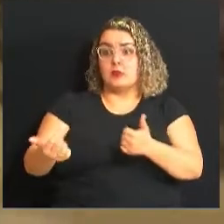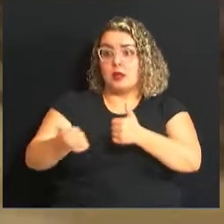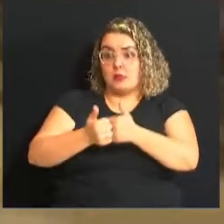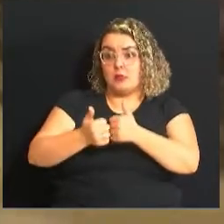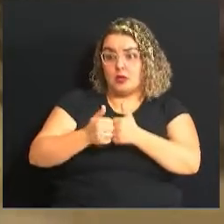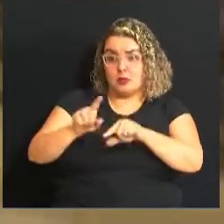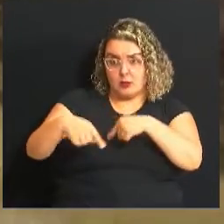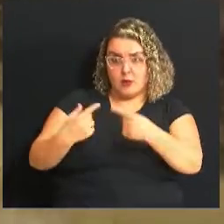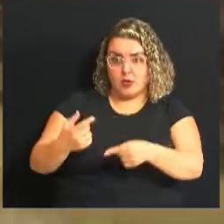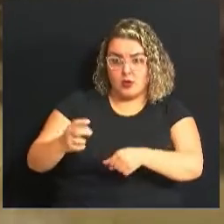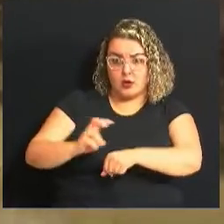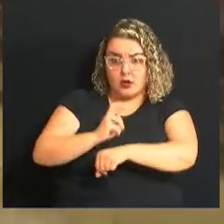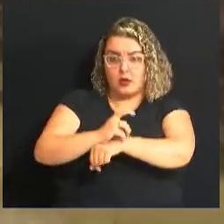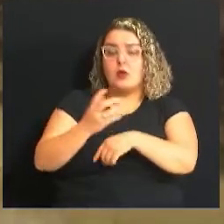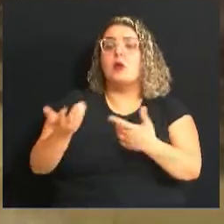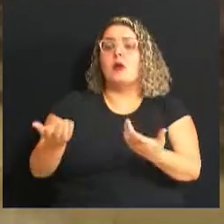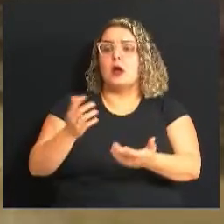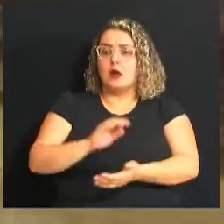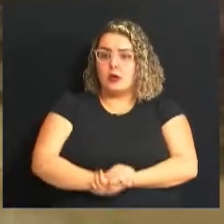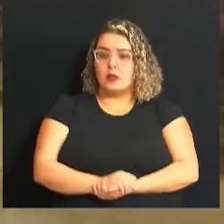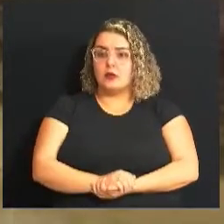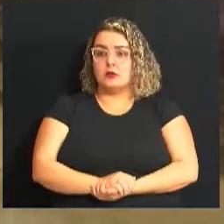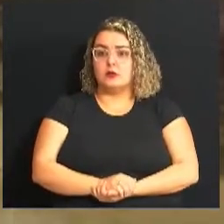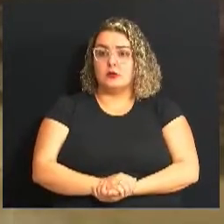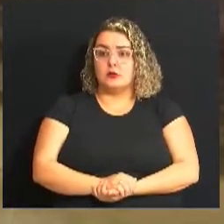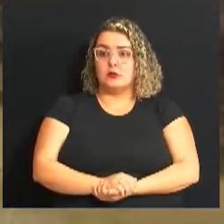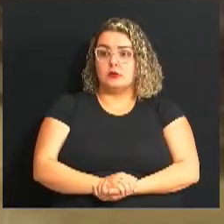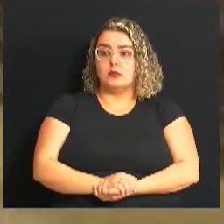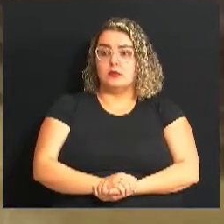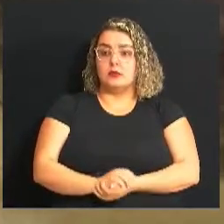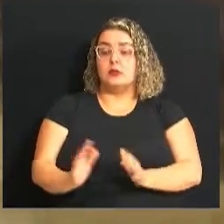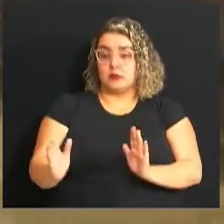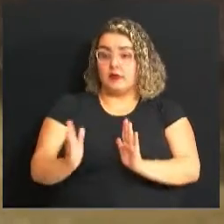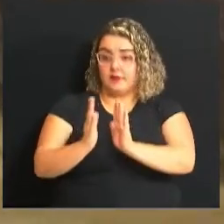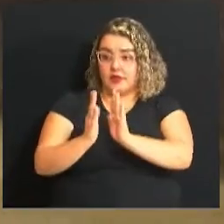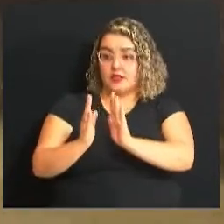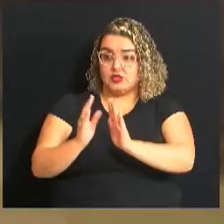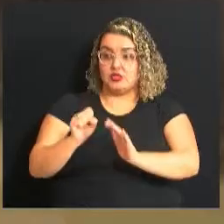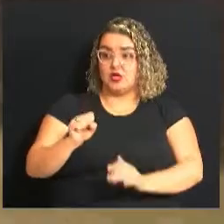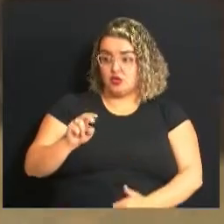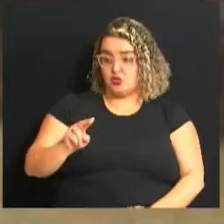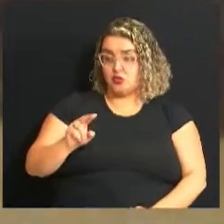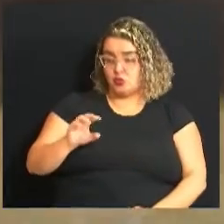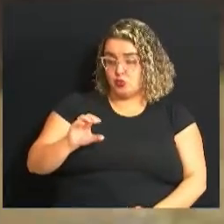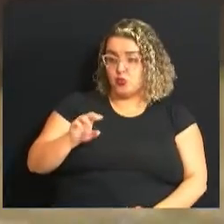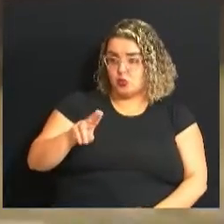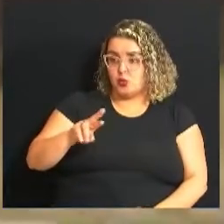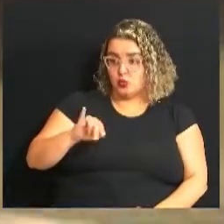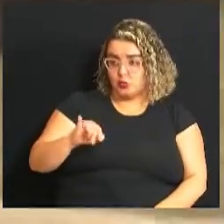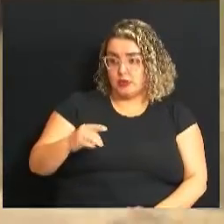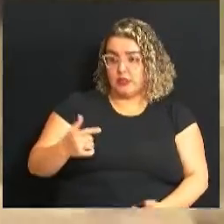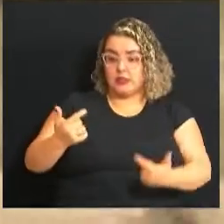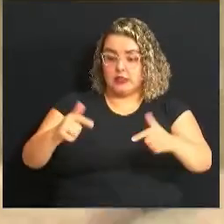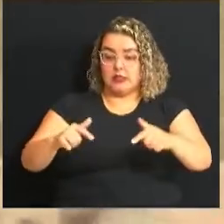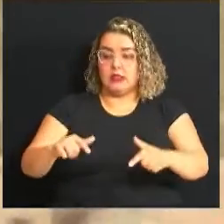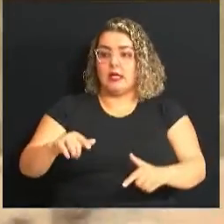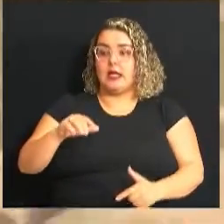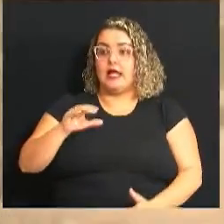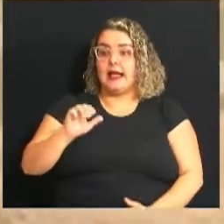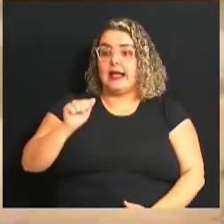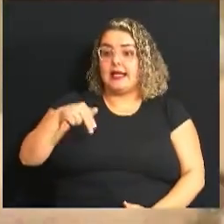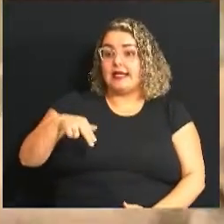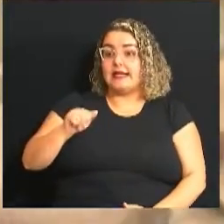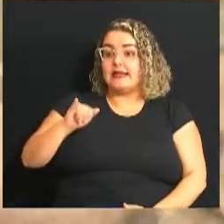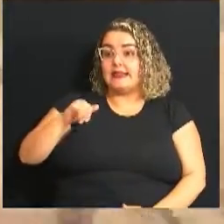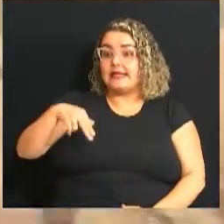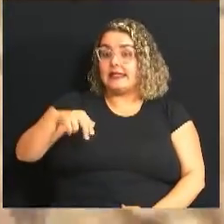outra cobra. Qual que é aquela lá? Bom, na frente da anaconda, da sucuri, nós temos o recinto das caninanas. Caninana